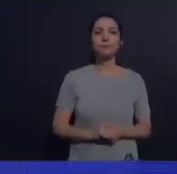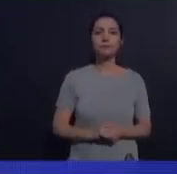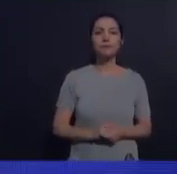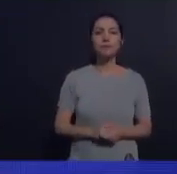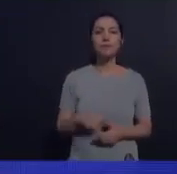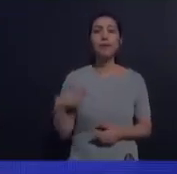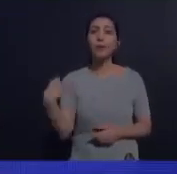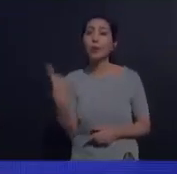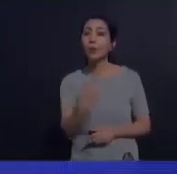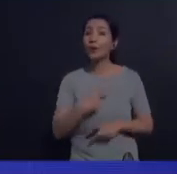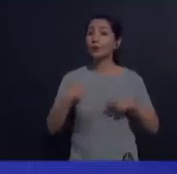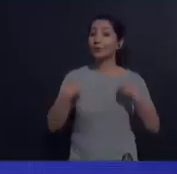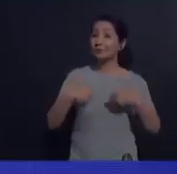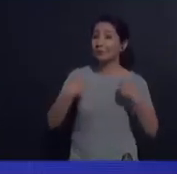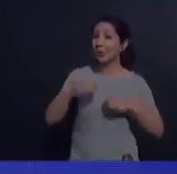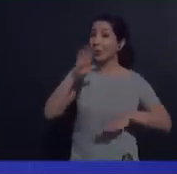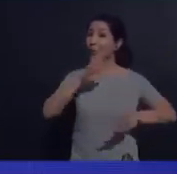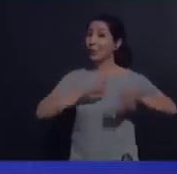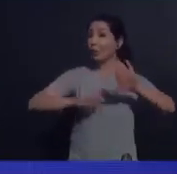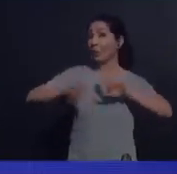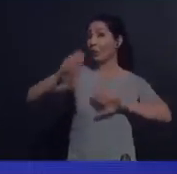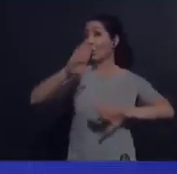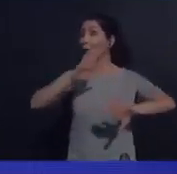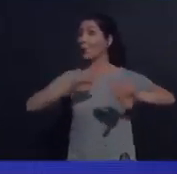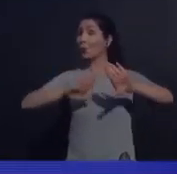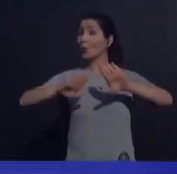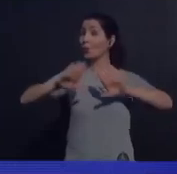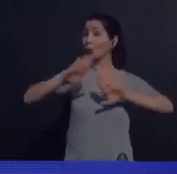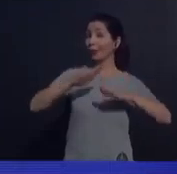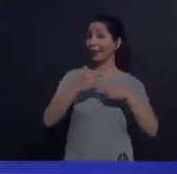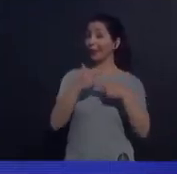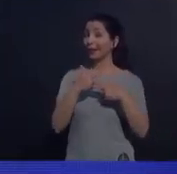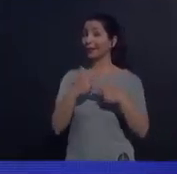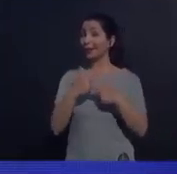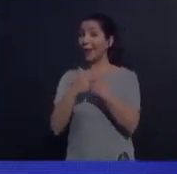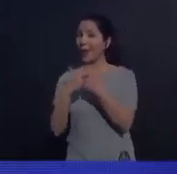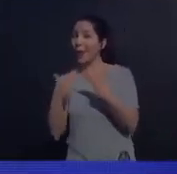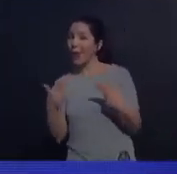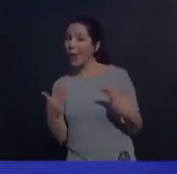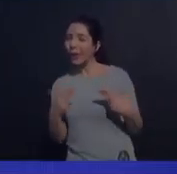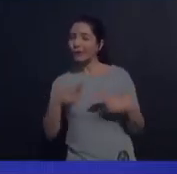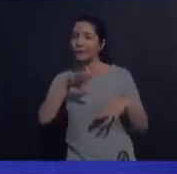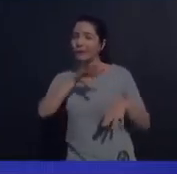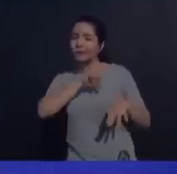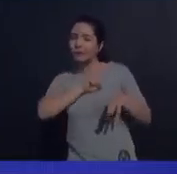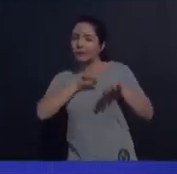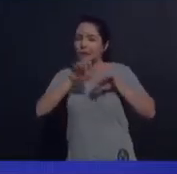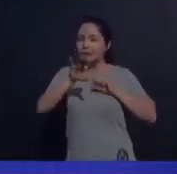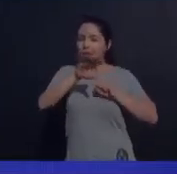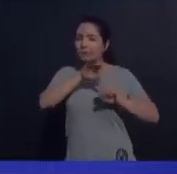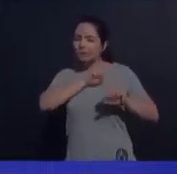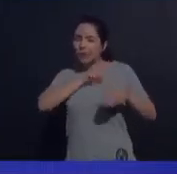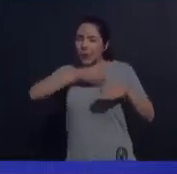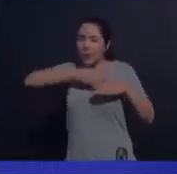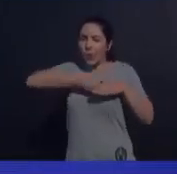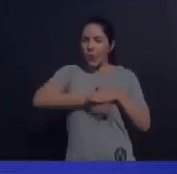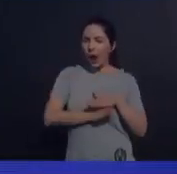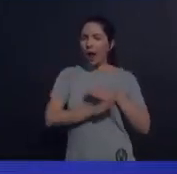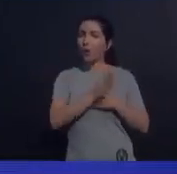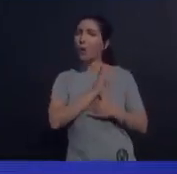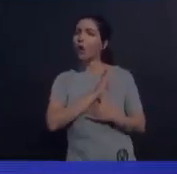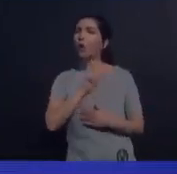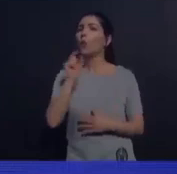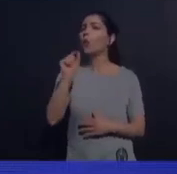precisamos vigiar naquilo que temos guardado nos nossos corações o que você tem guardado no seu